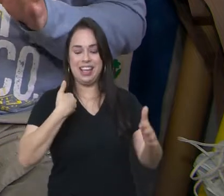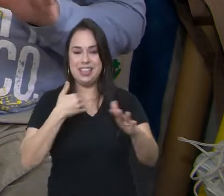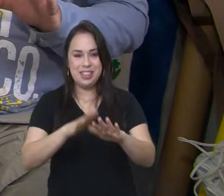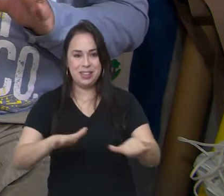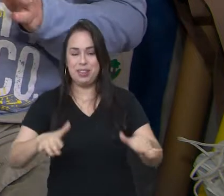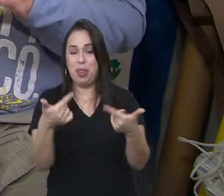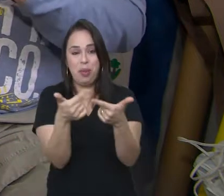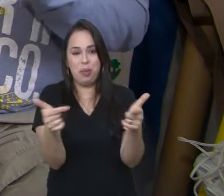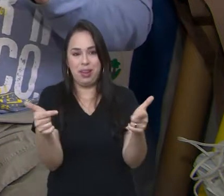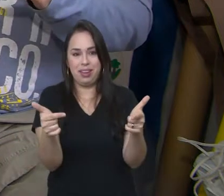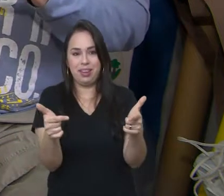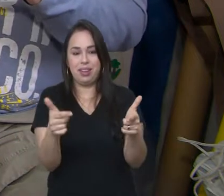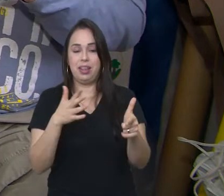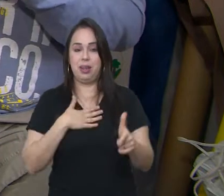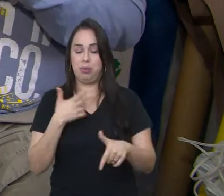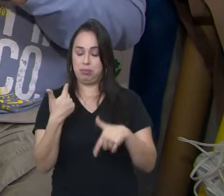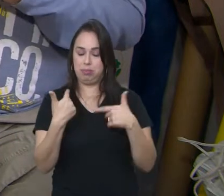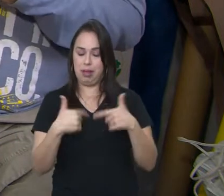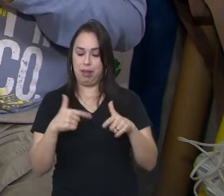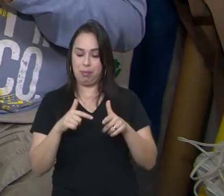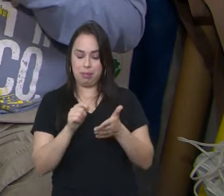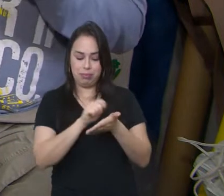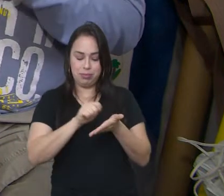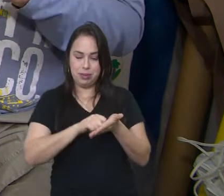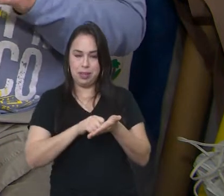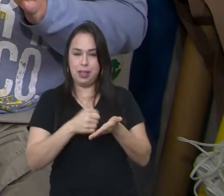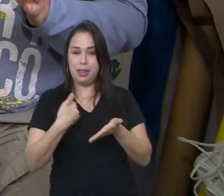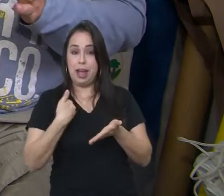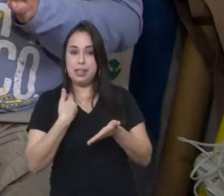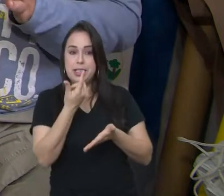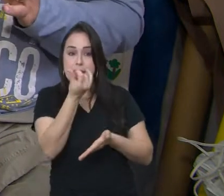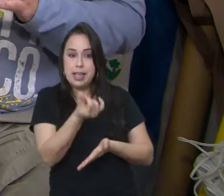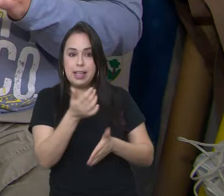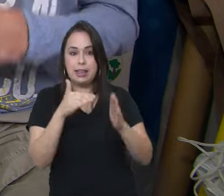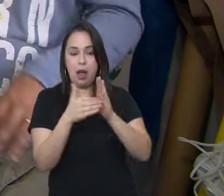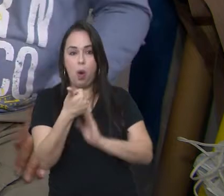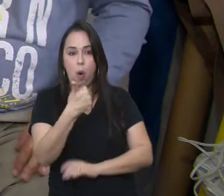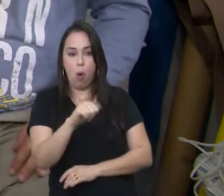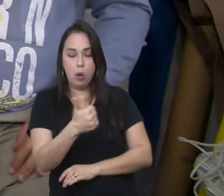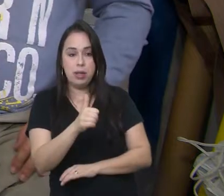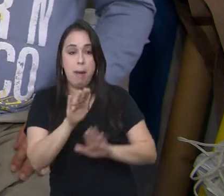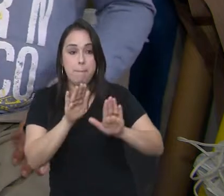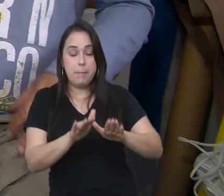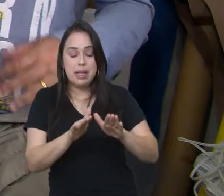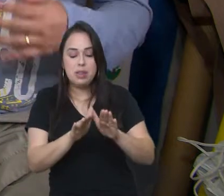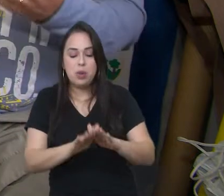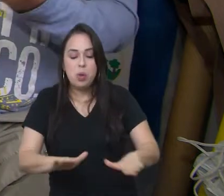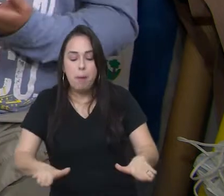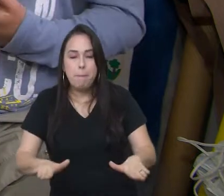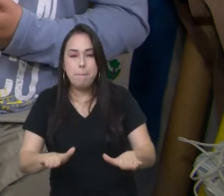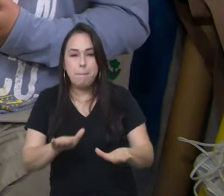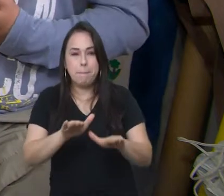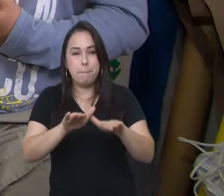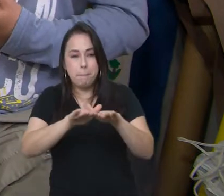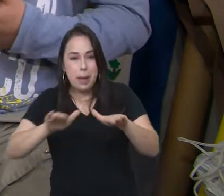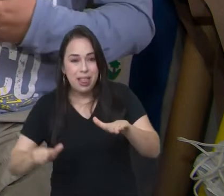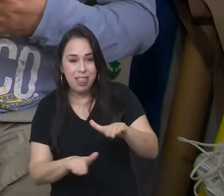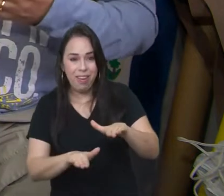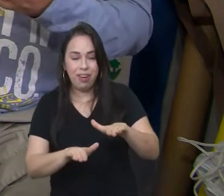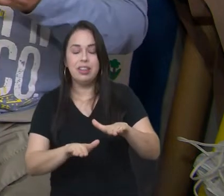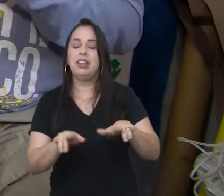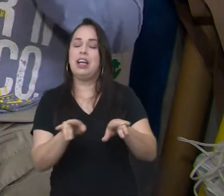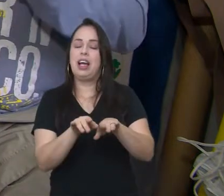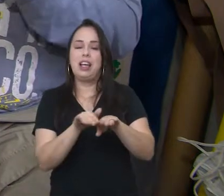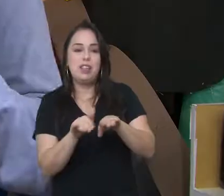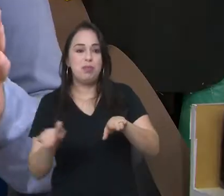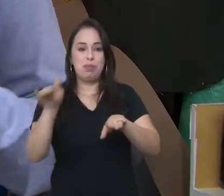idade, né, assim, de crianças. Eu trabalho com um específico de 6 a 11 anos, mas os pequenininhos gostam